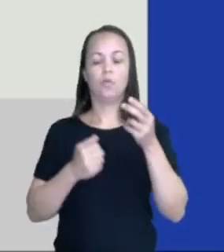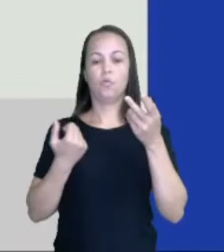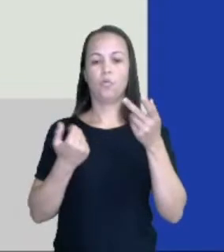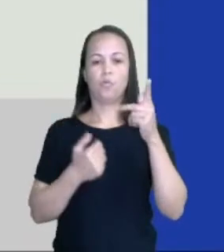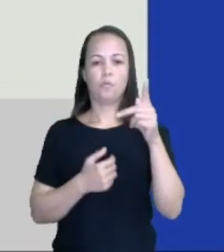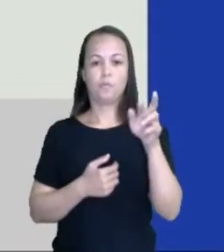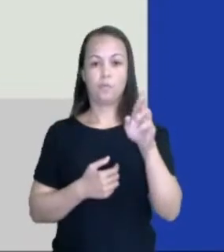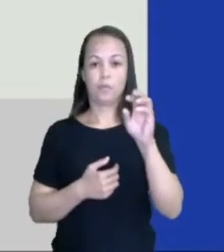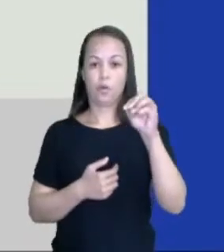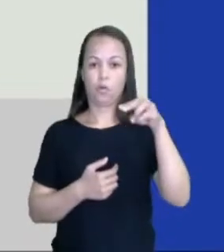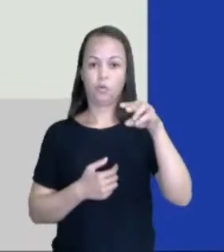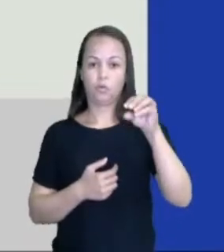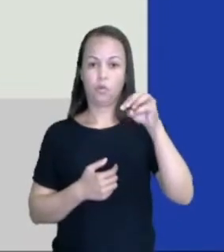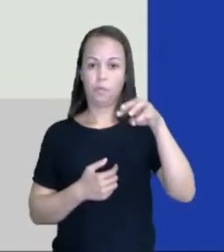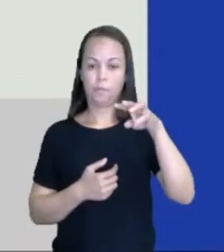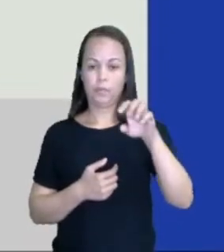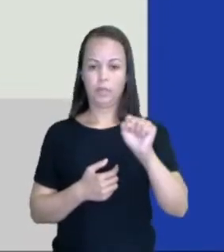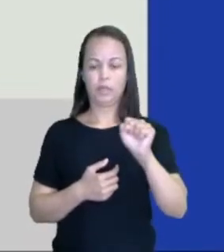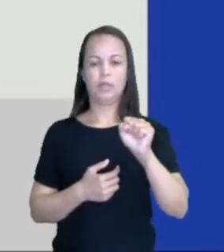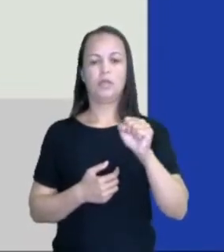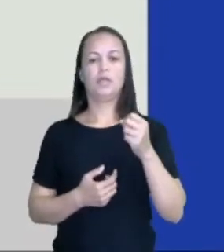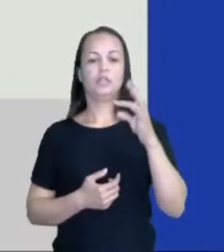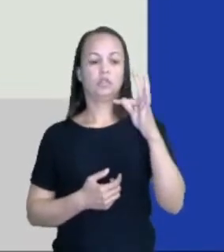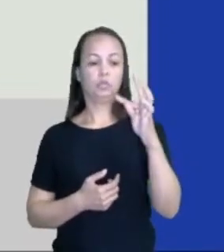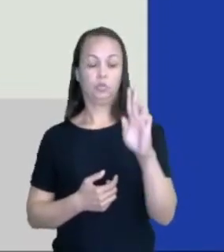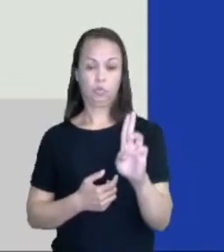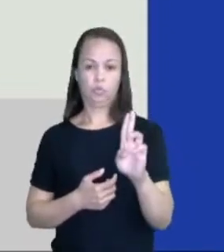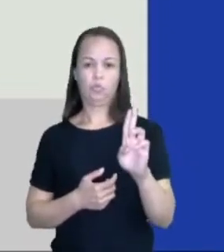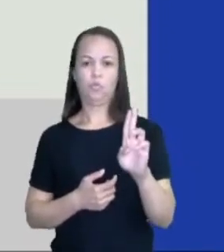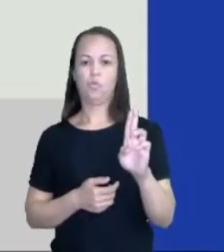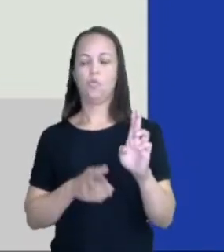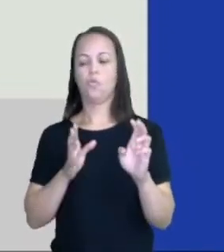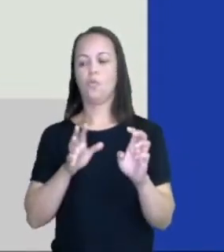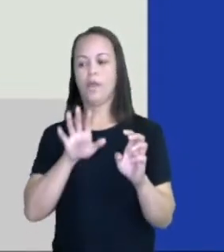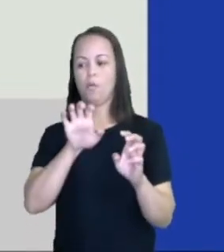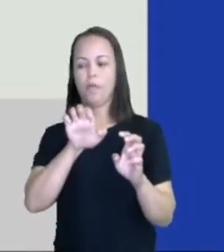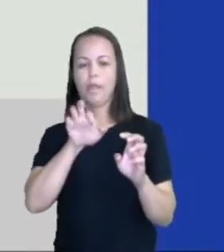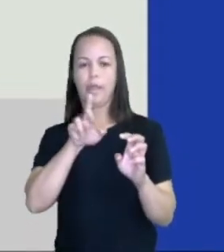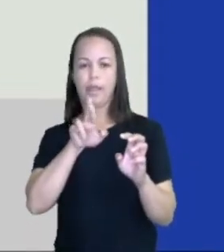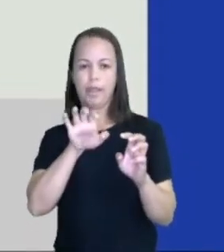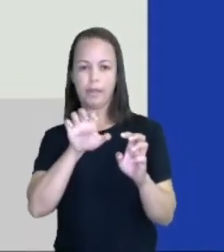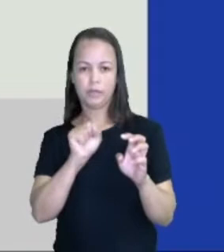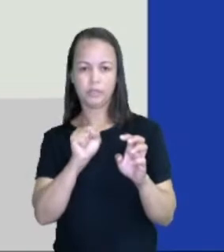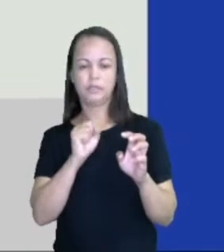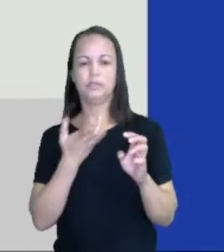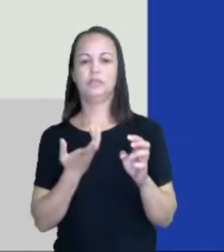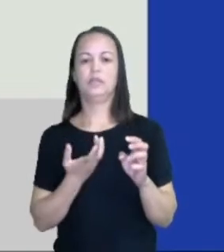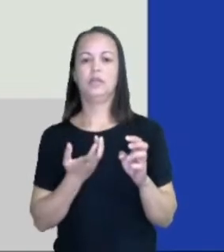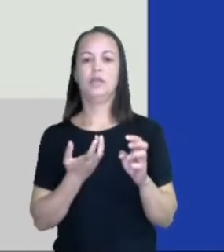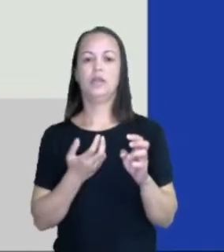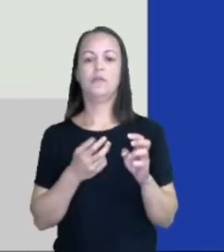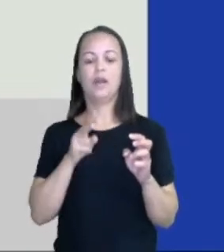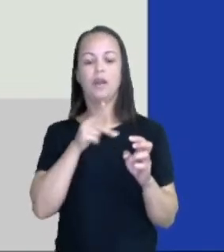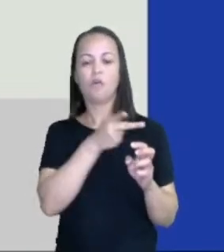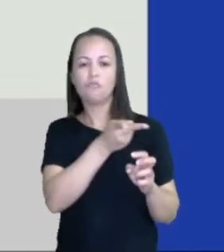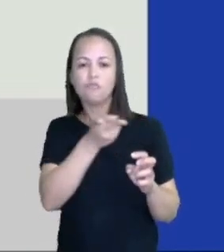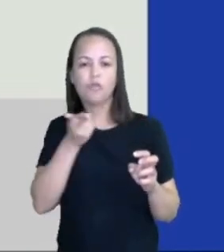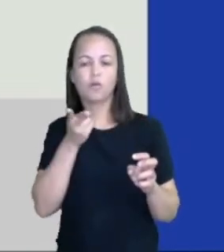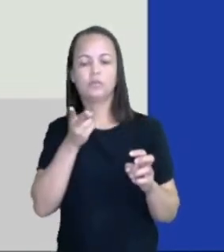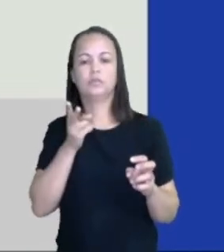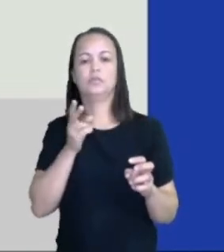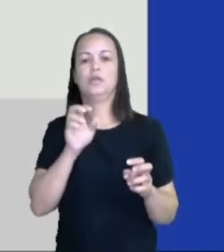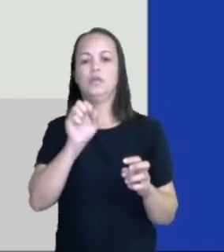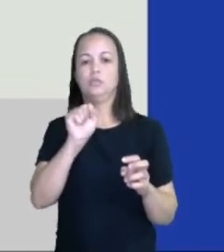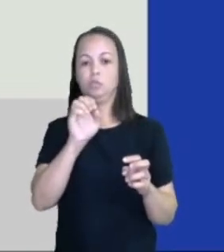tu do verbo ser, eu tenho eres, e para o vós, eu tenho sois. Já com o